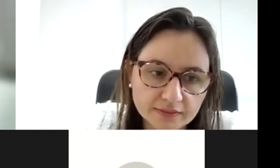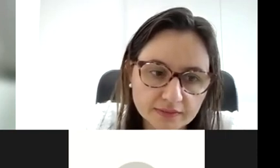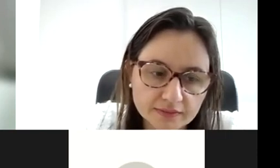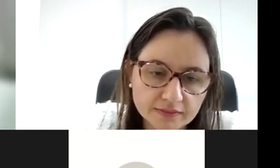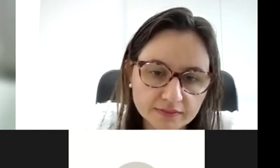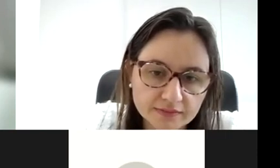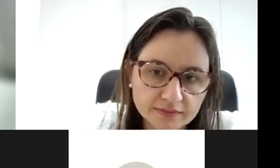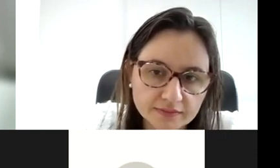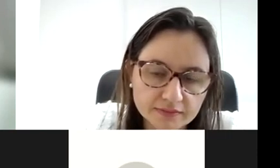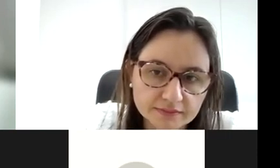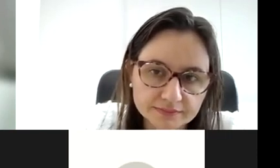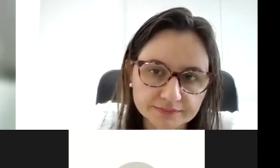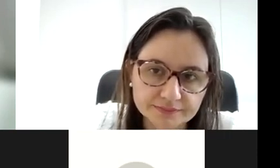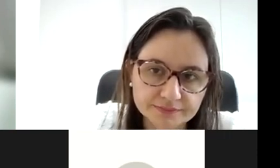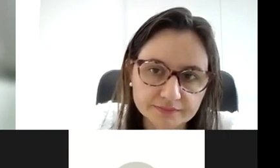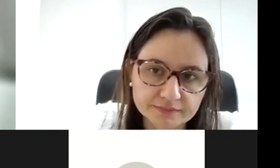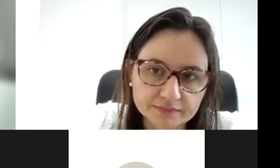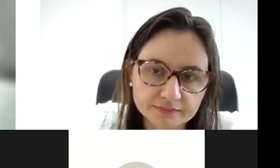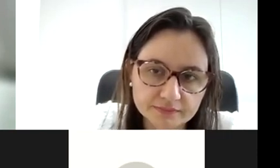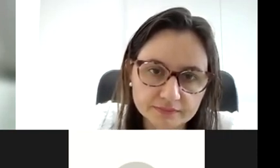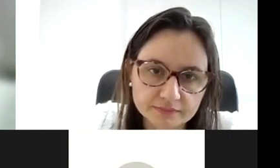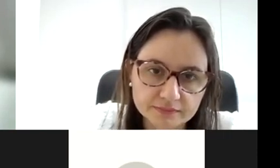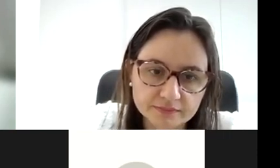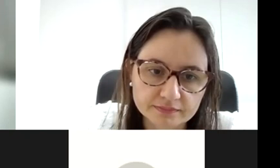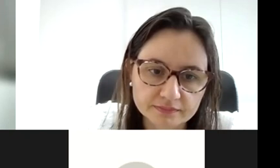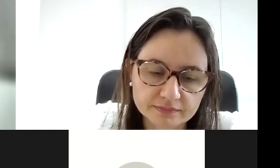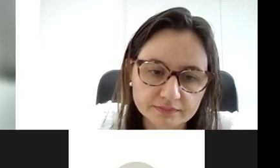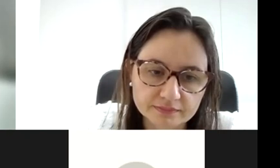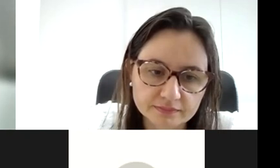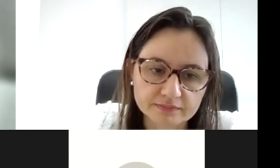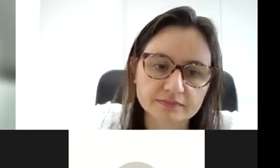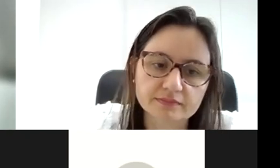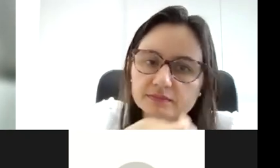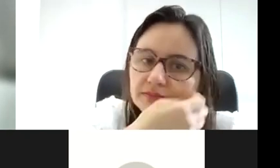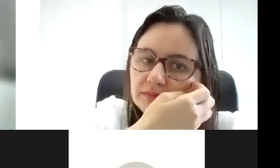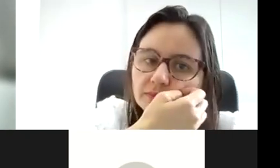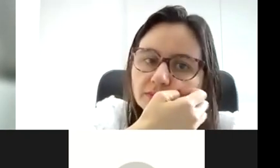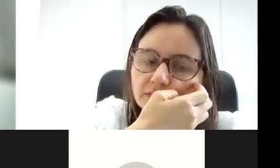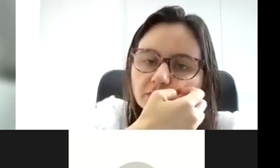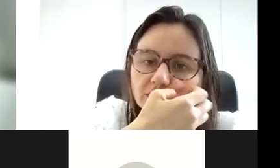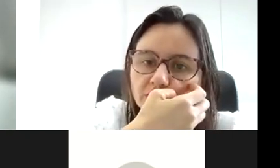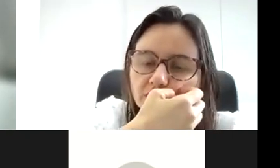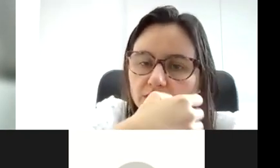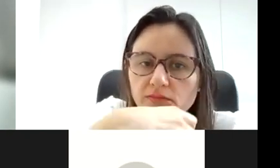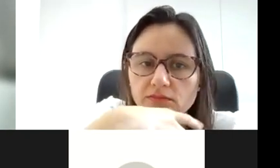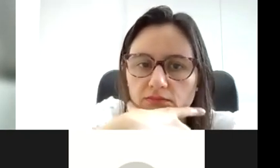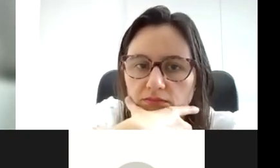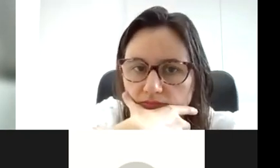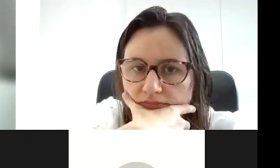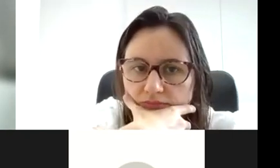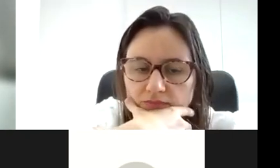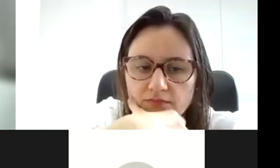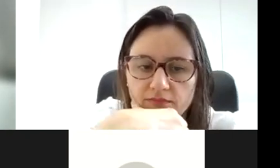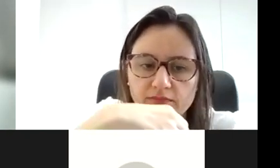A Jennifer é a intérprete. Ermelinda é aluna. Eu falei, eles deixaram o site o link para o